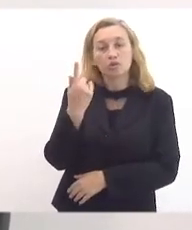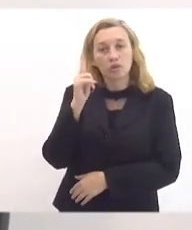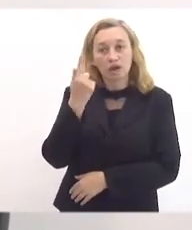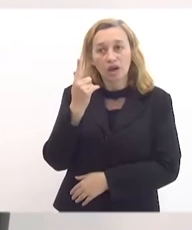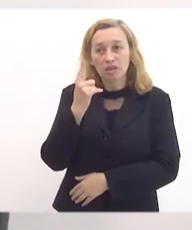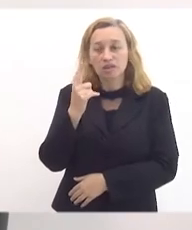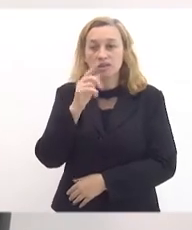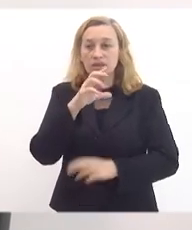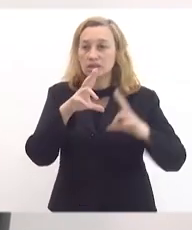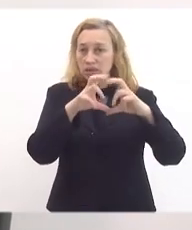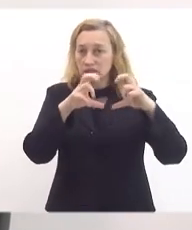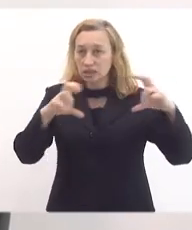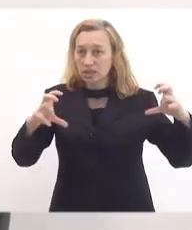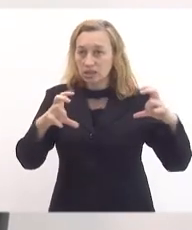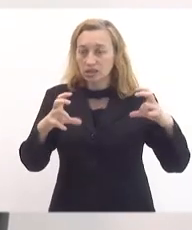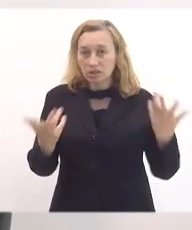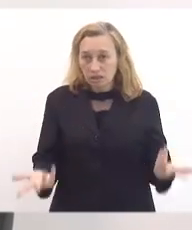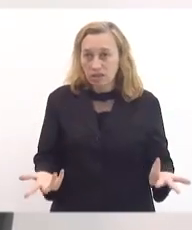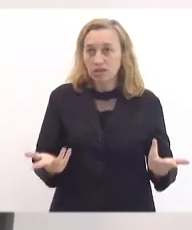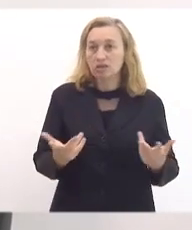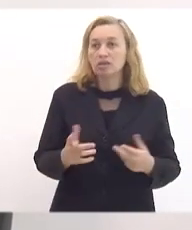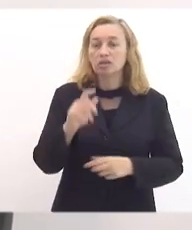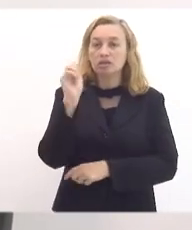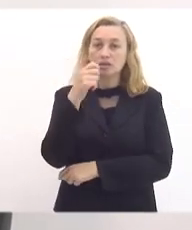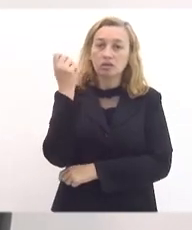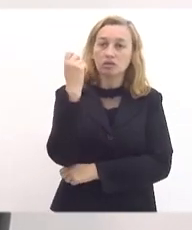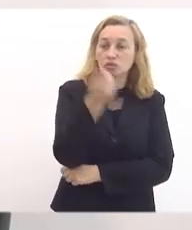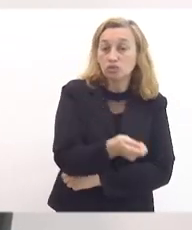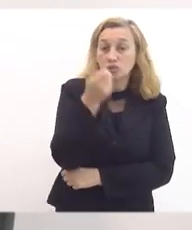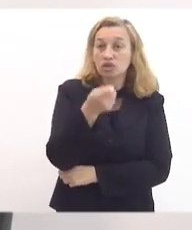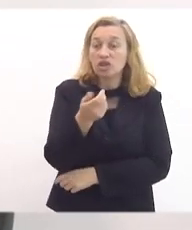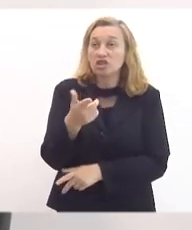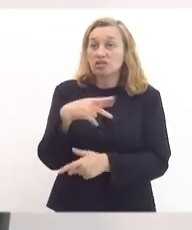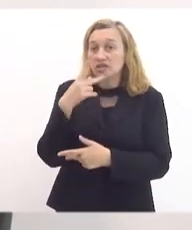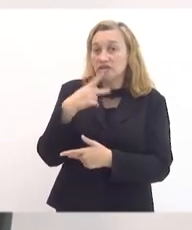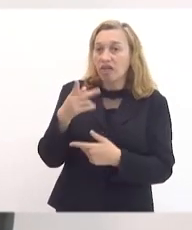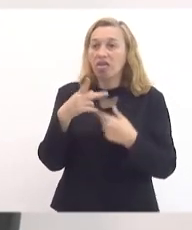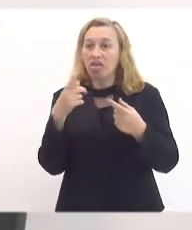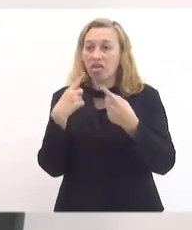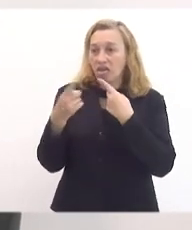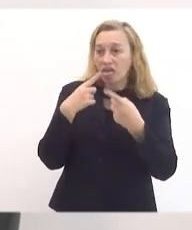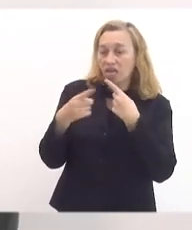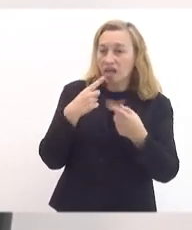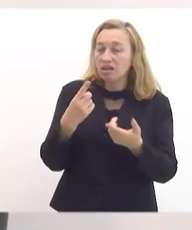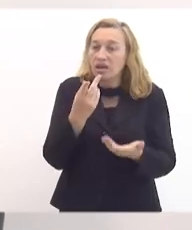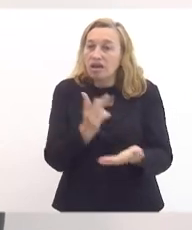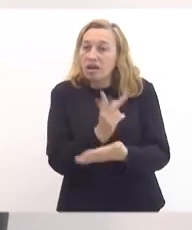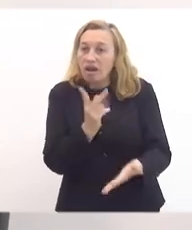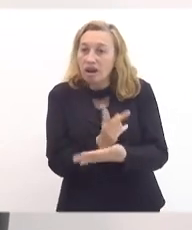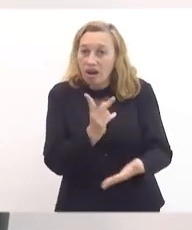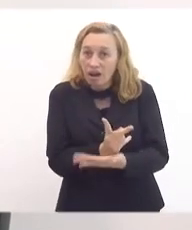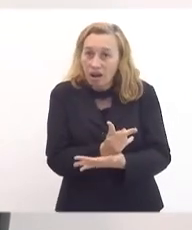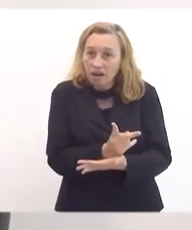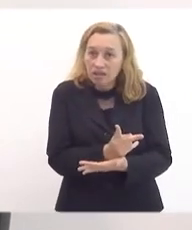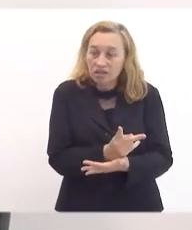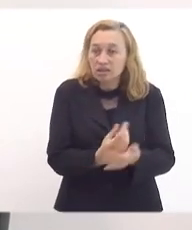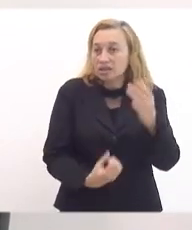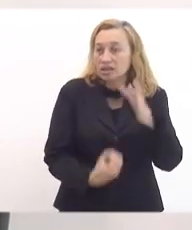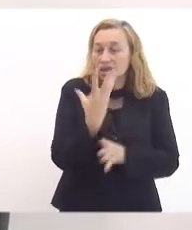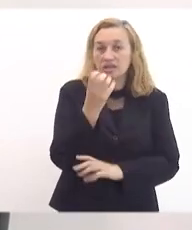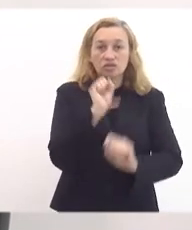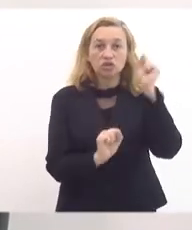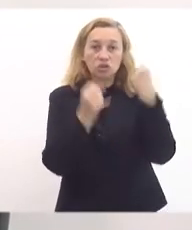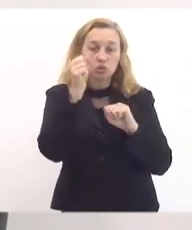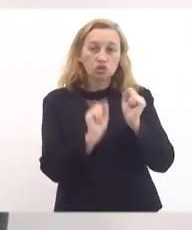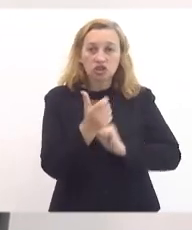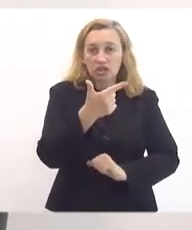e a gente fica num debate besta de armamento desarmamento sendo que a instalação de indústrias de armas aqui a Google a única coisa que a gente